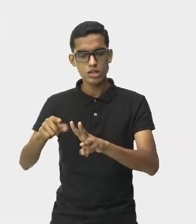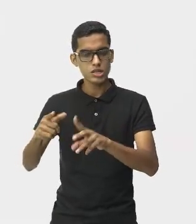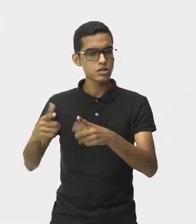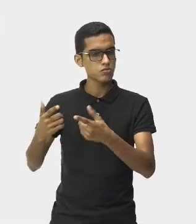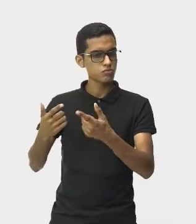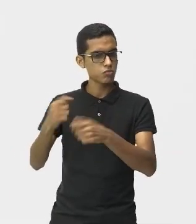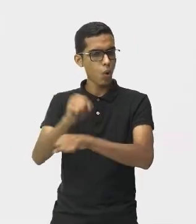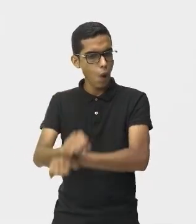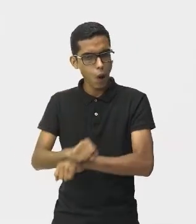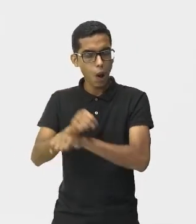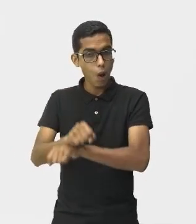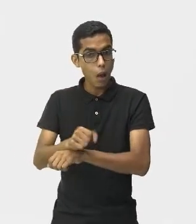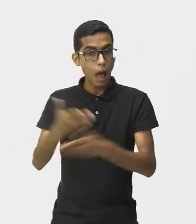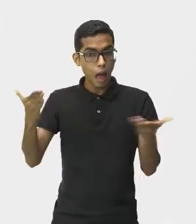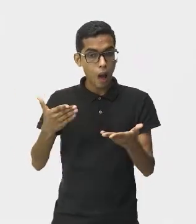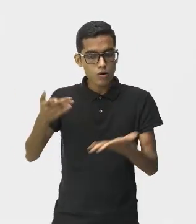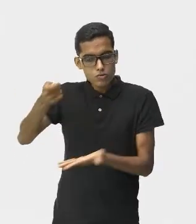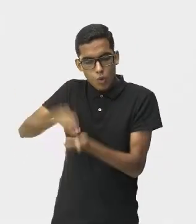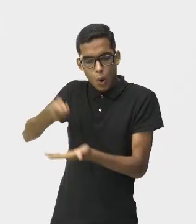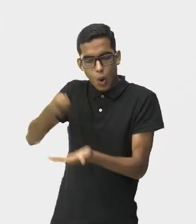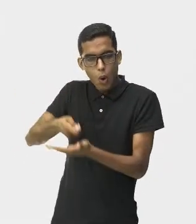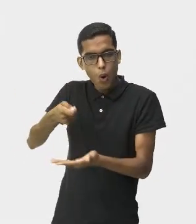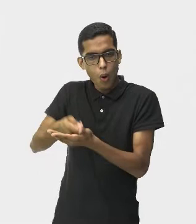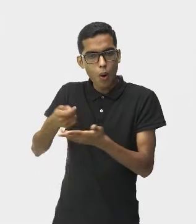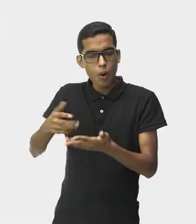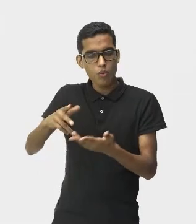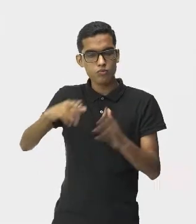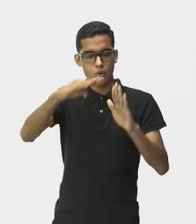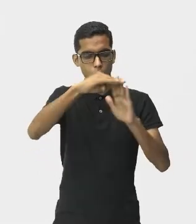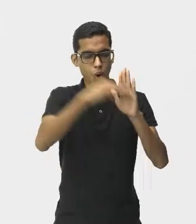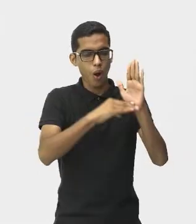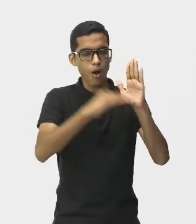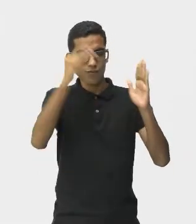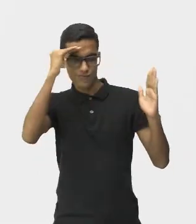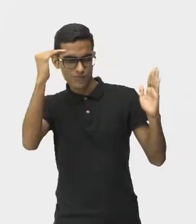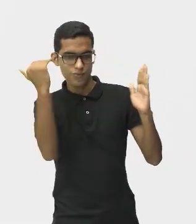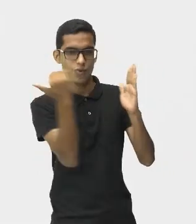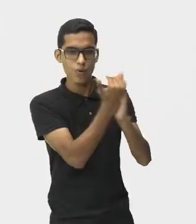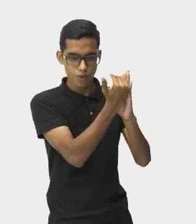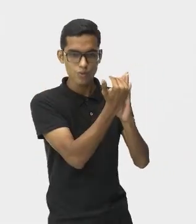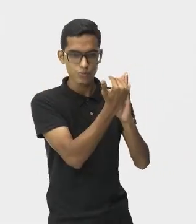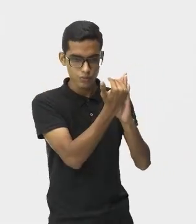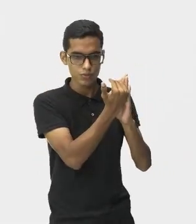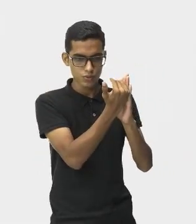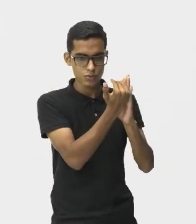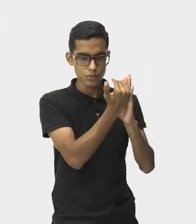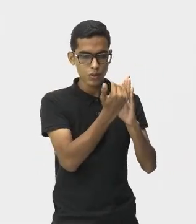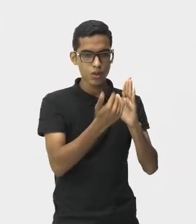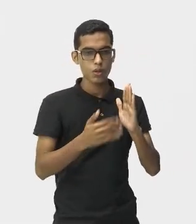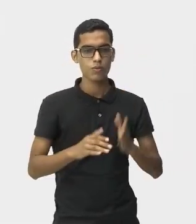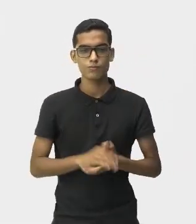a seguir as normas vigentes através do que a gente vai chamar de Diretório Pombalino, ou Diretório dos Índios.